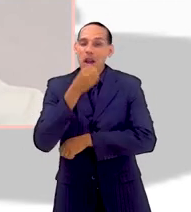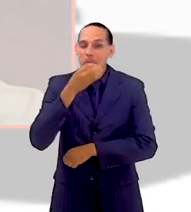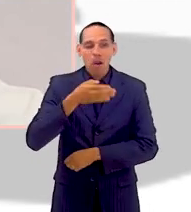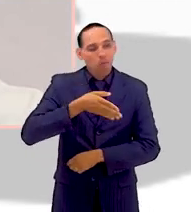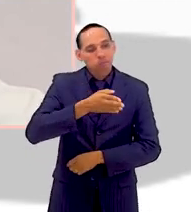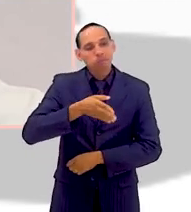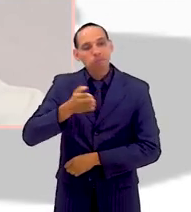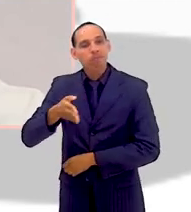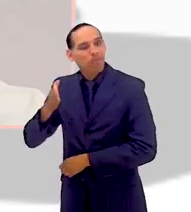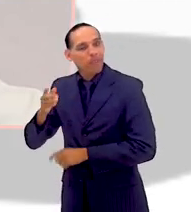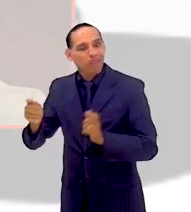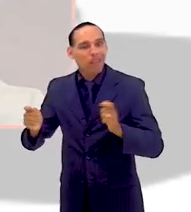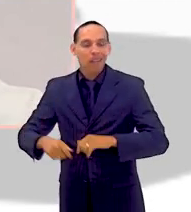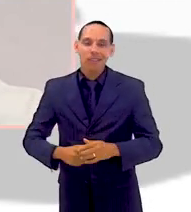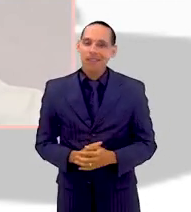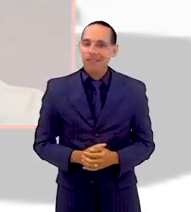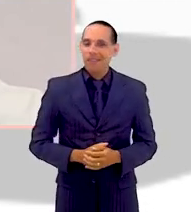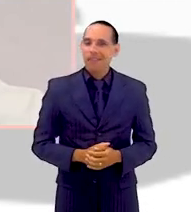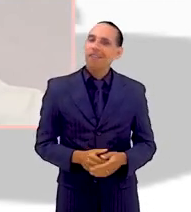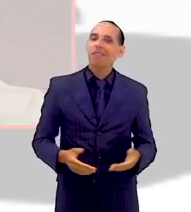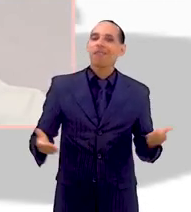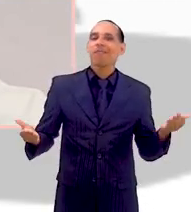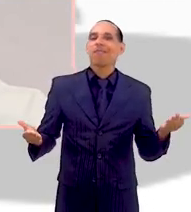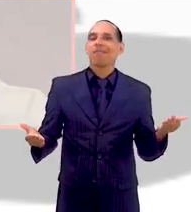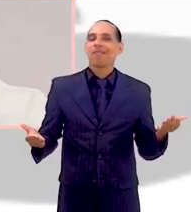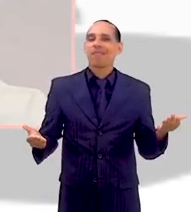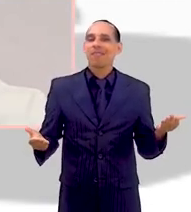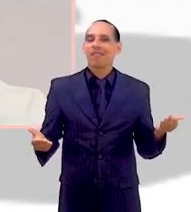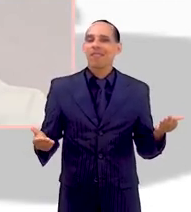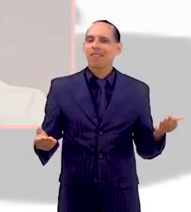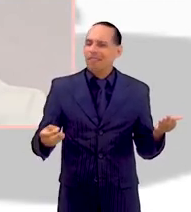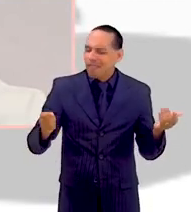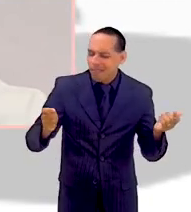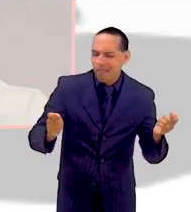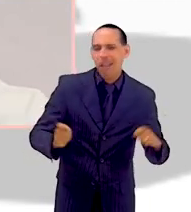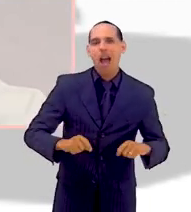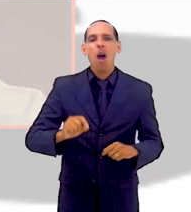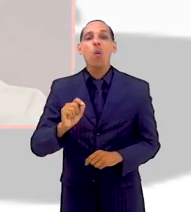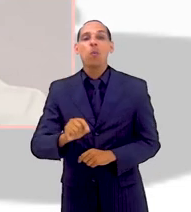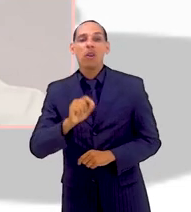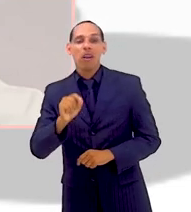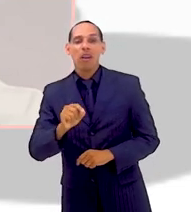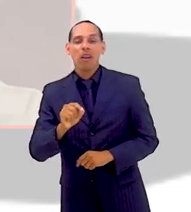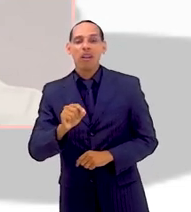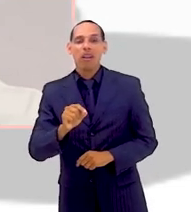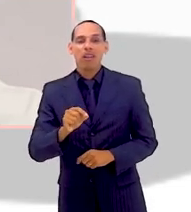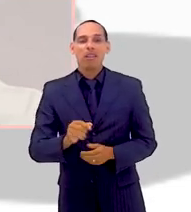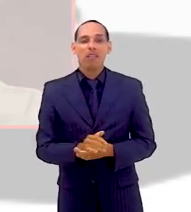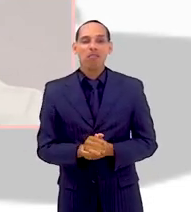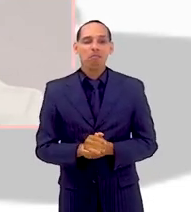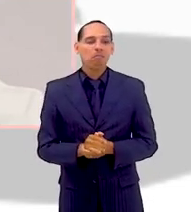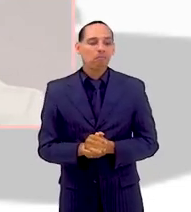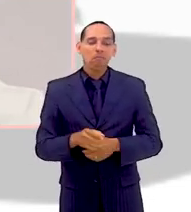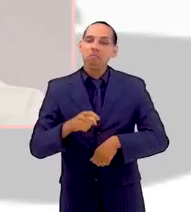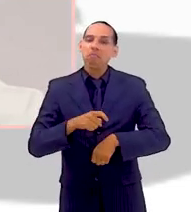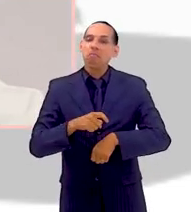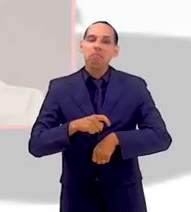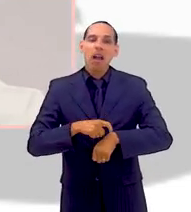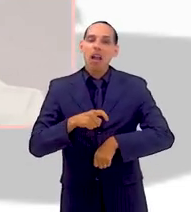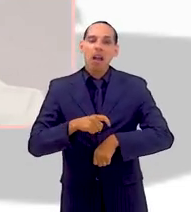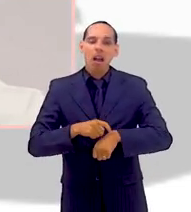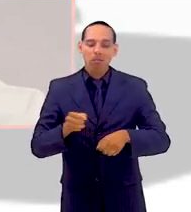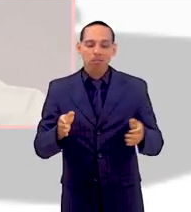trafegar e que gera uma situação de muito possibilidade de você, num prazo exequível